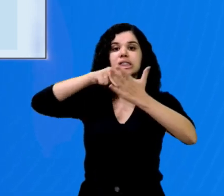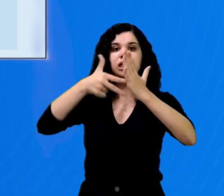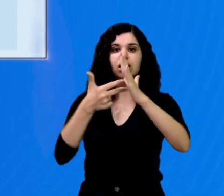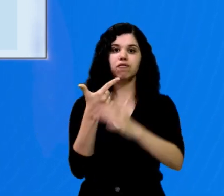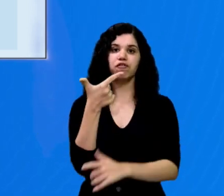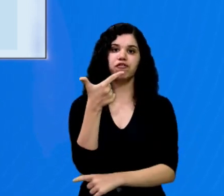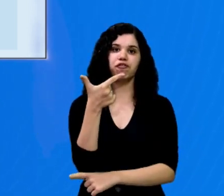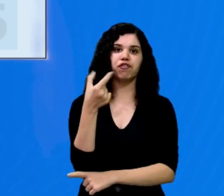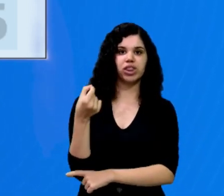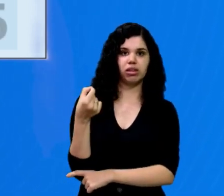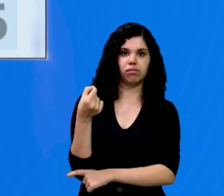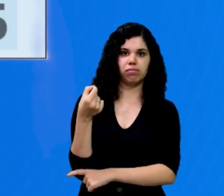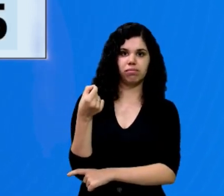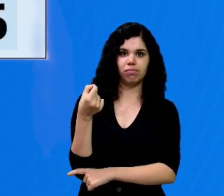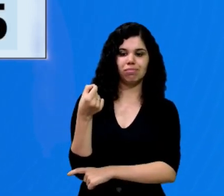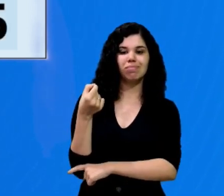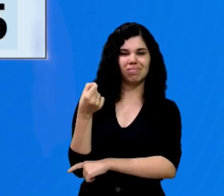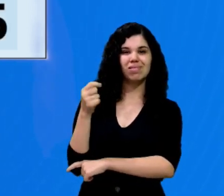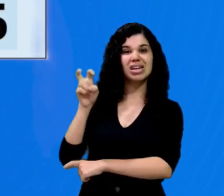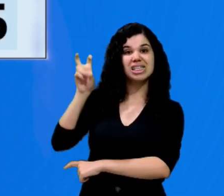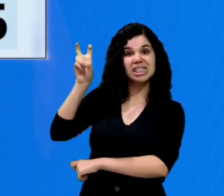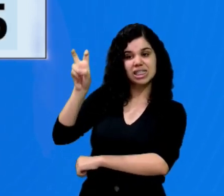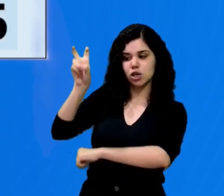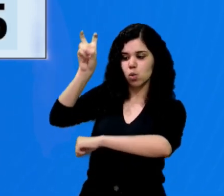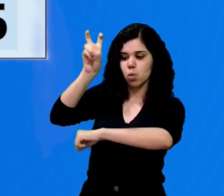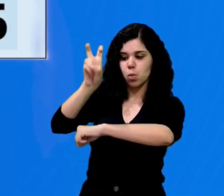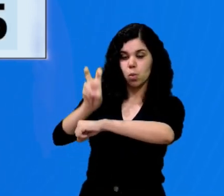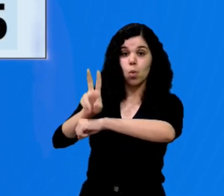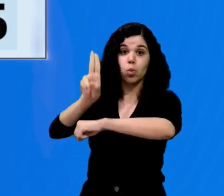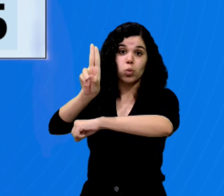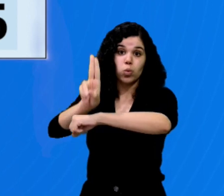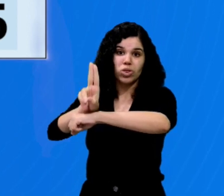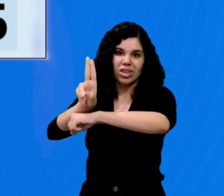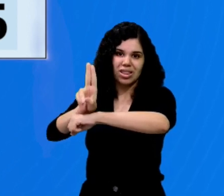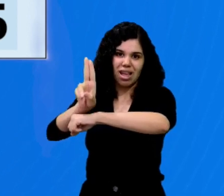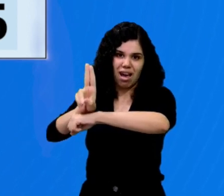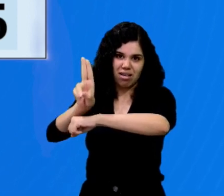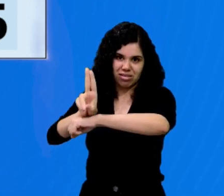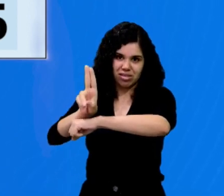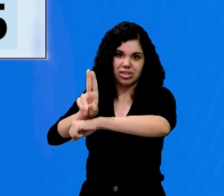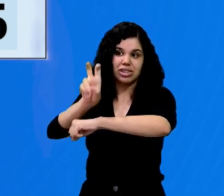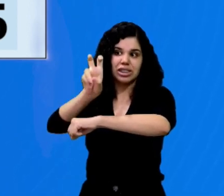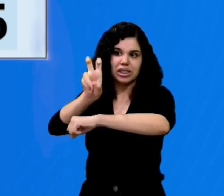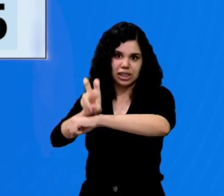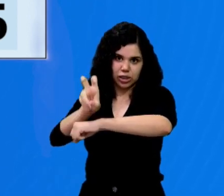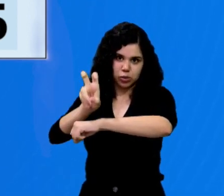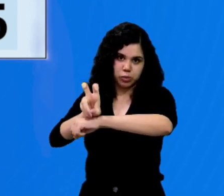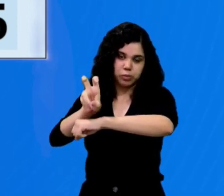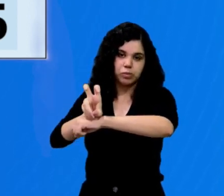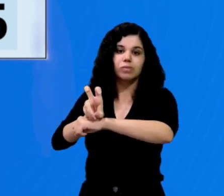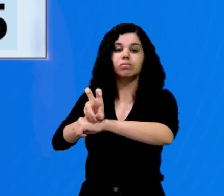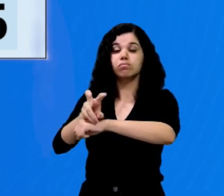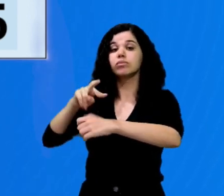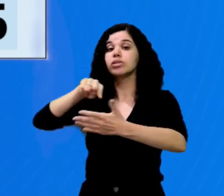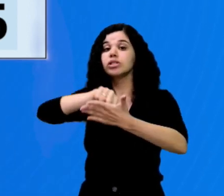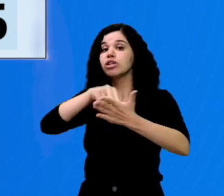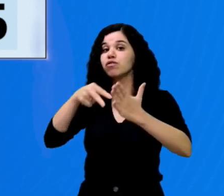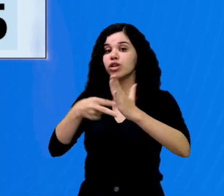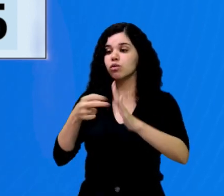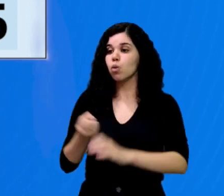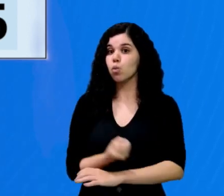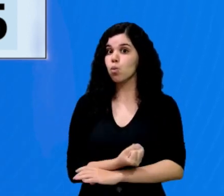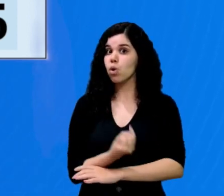20. E o número 5, na primeira ordem, na classe das unidades simples, equivale a